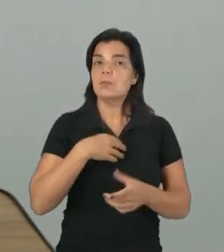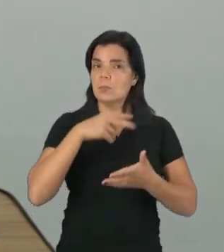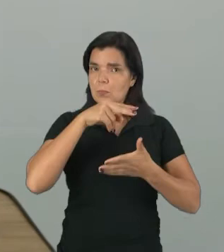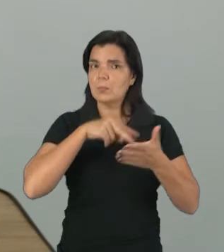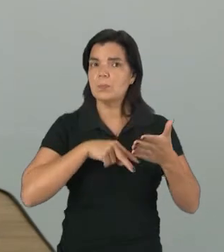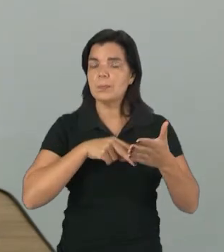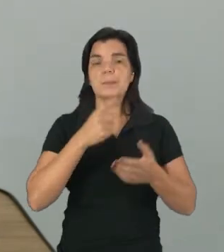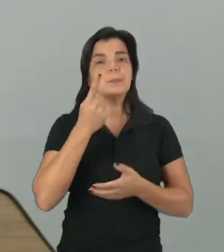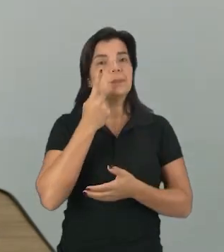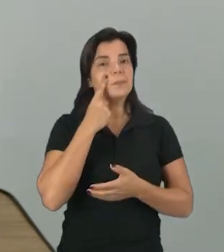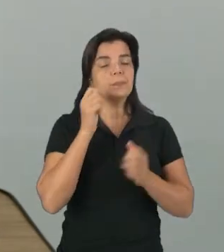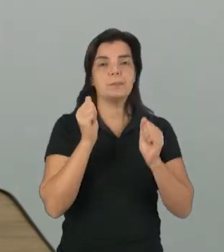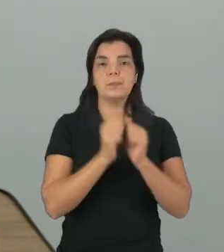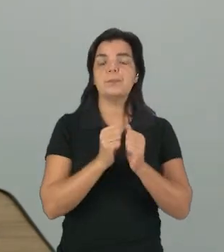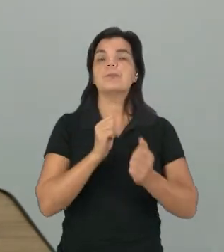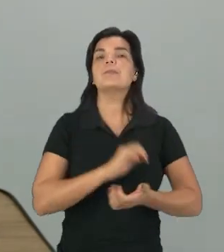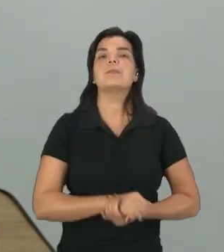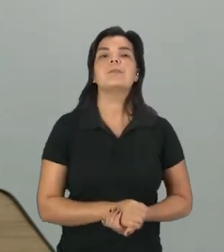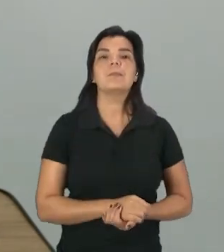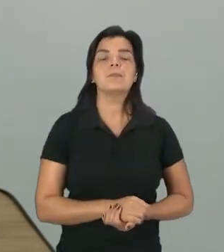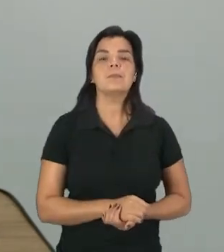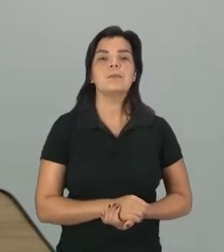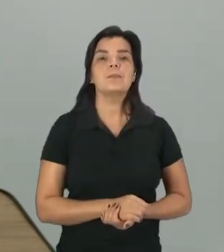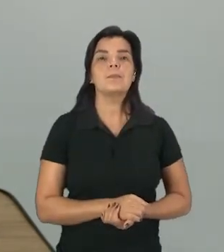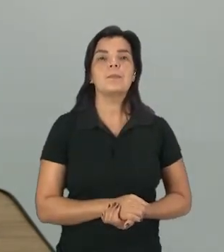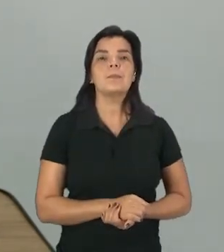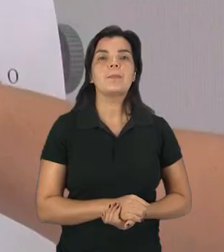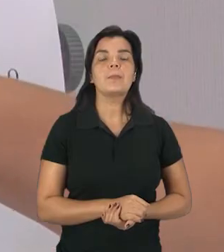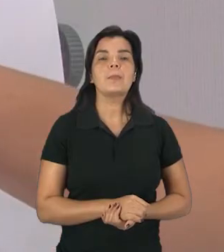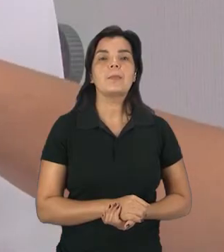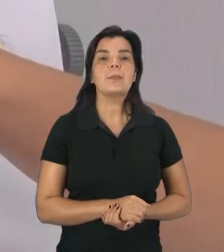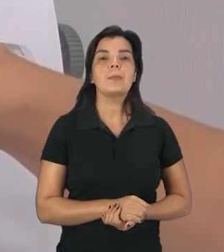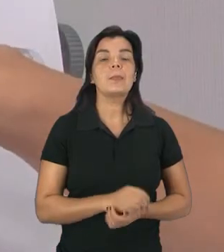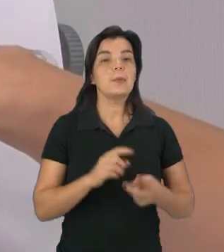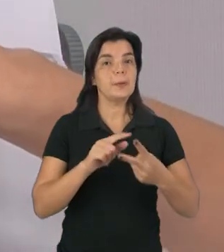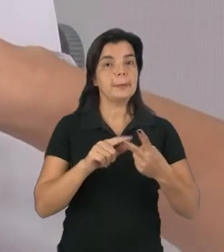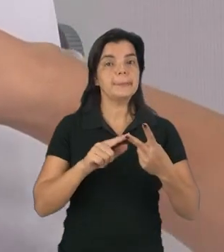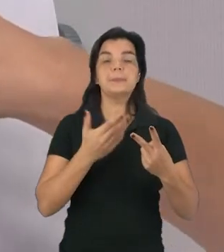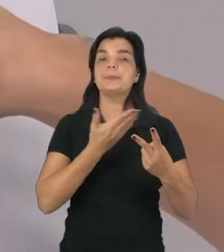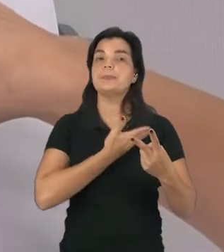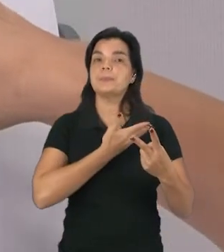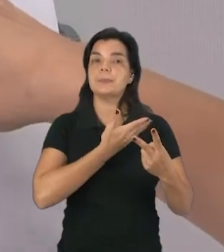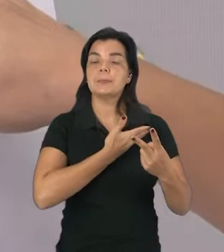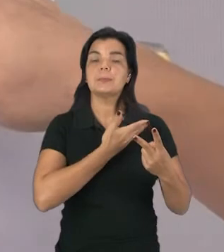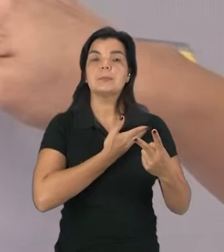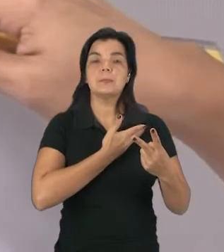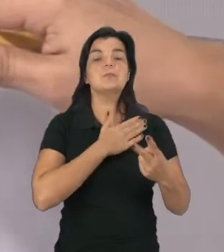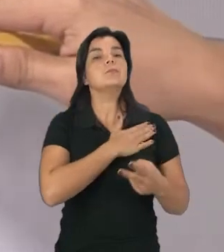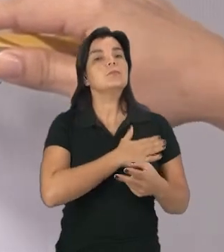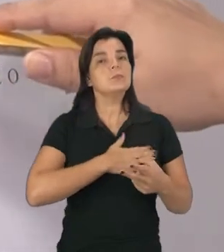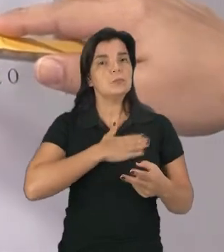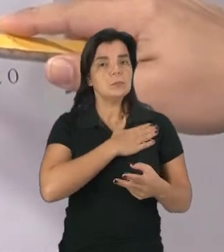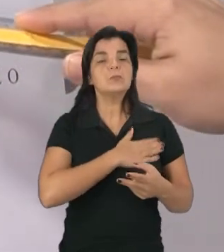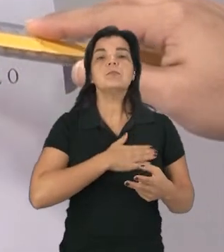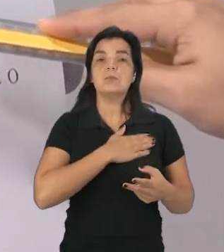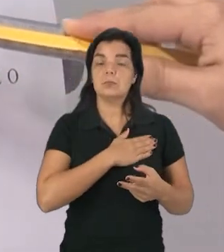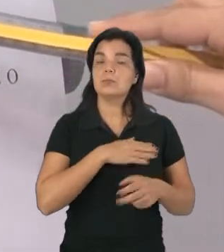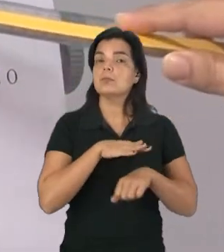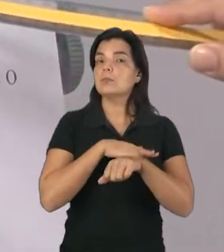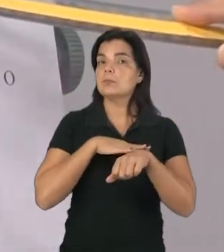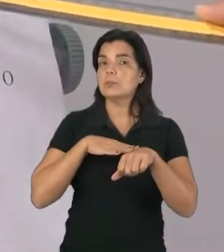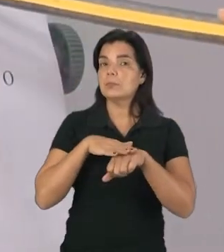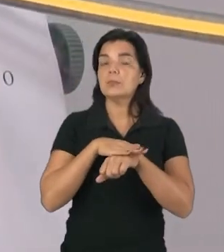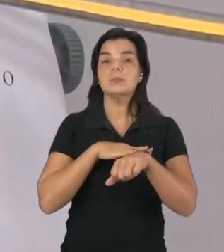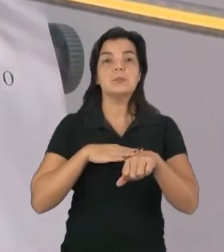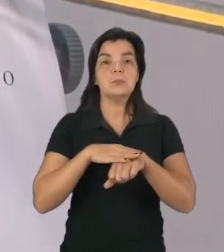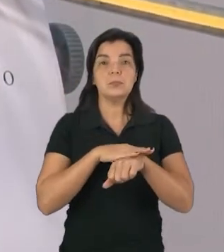de ler? Vamos ver juntos. Fala o seguinte: as duas amigas gostavam tanto de